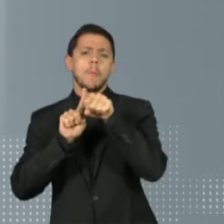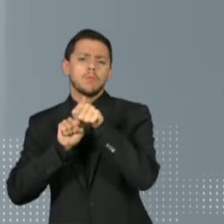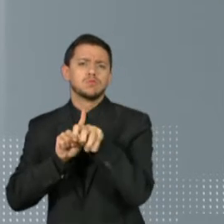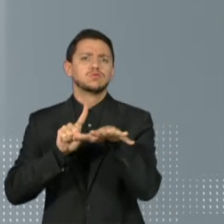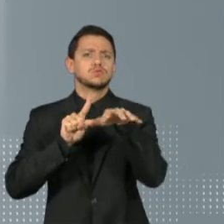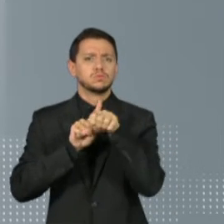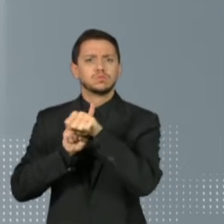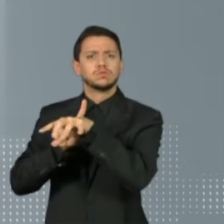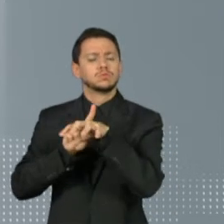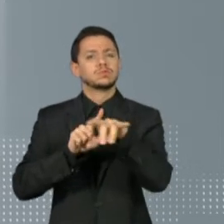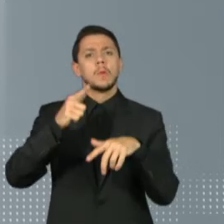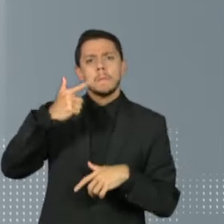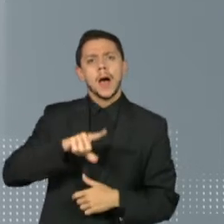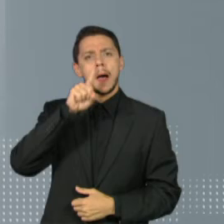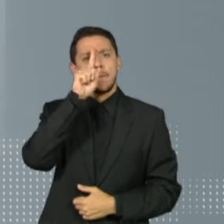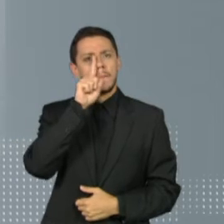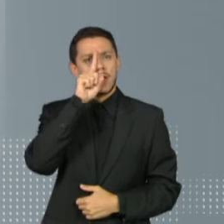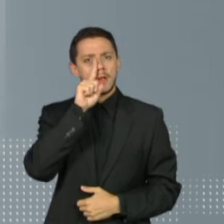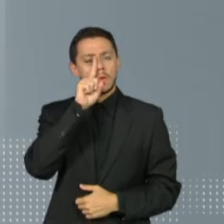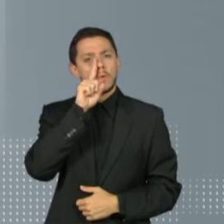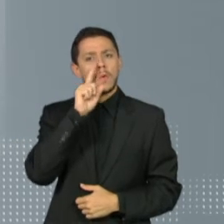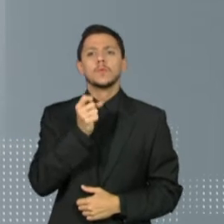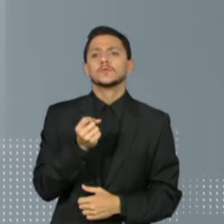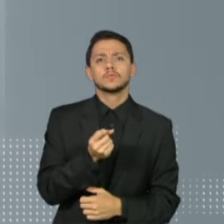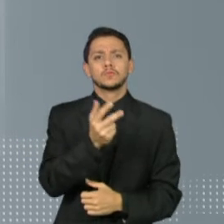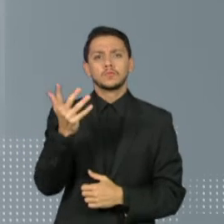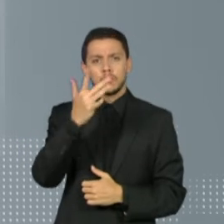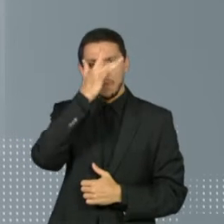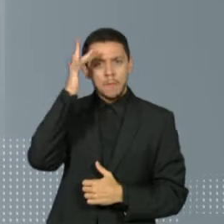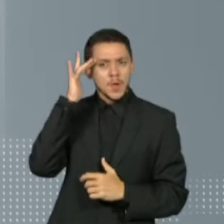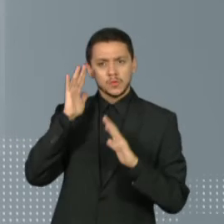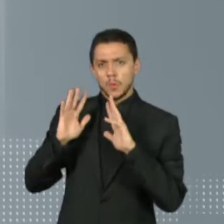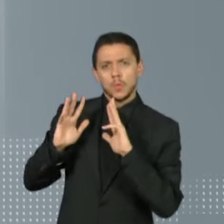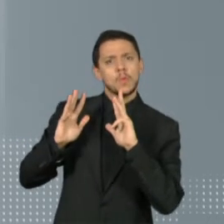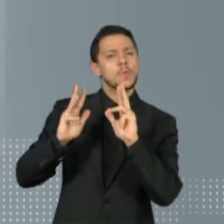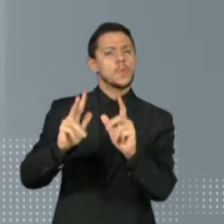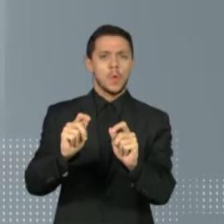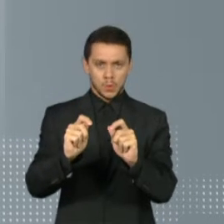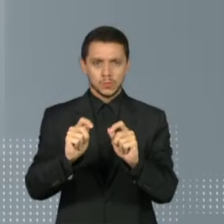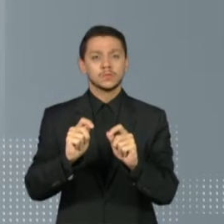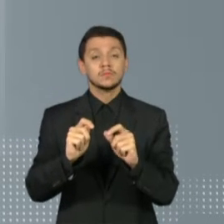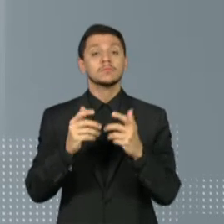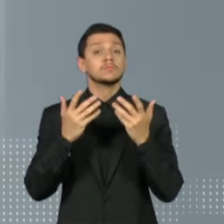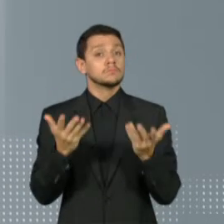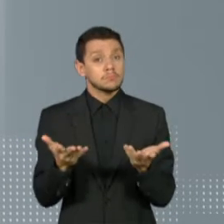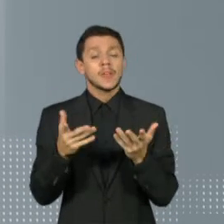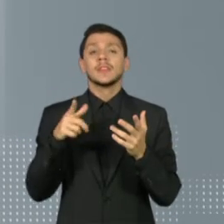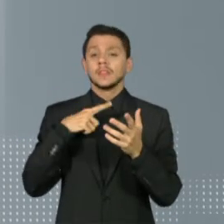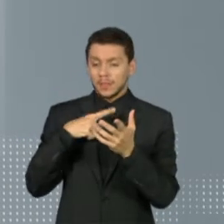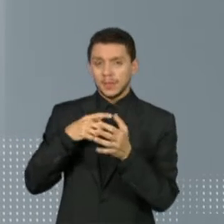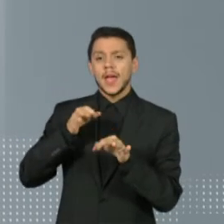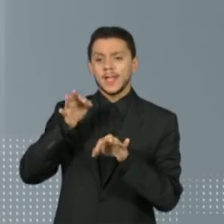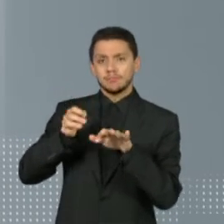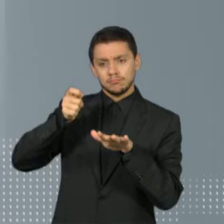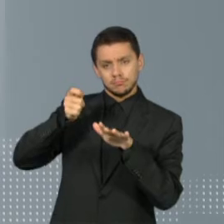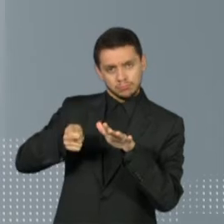da Covid-19, aumentando os riscos de toda a coletividade, e o condenou a pagar indenização por dano